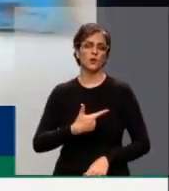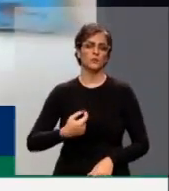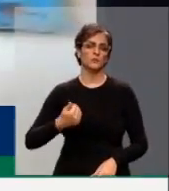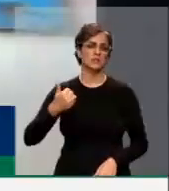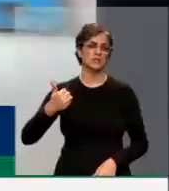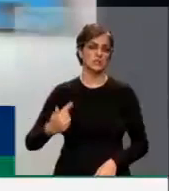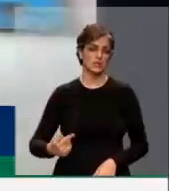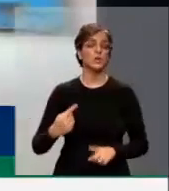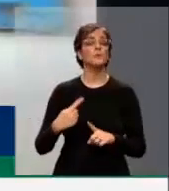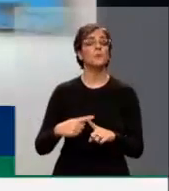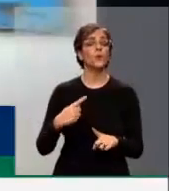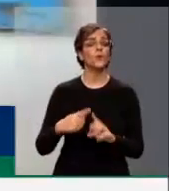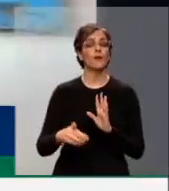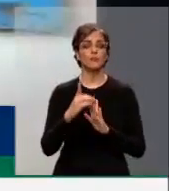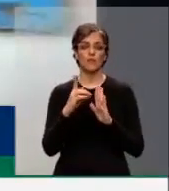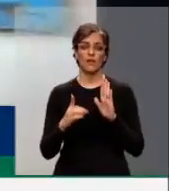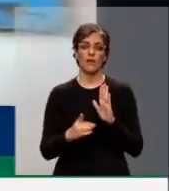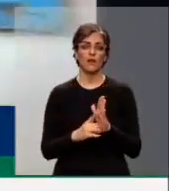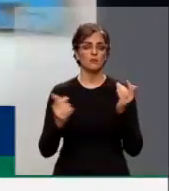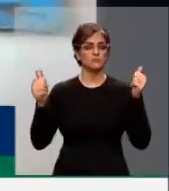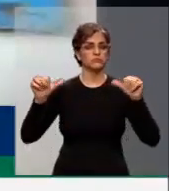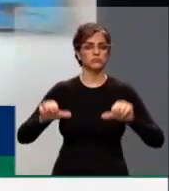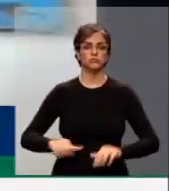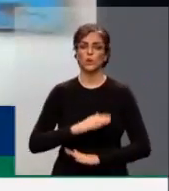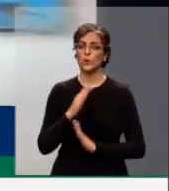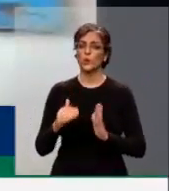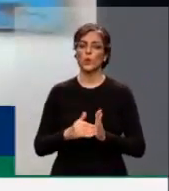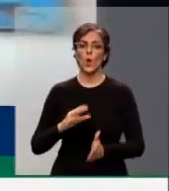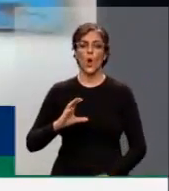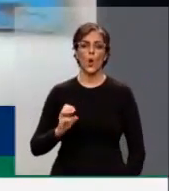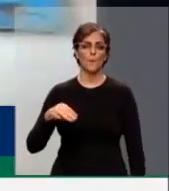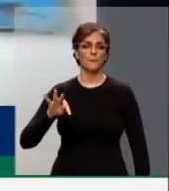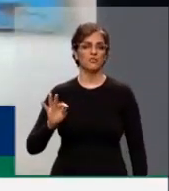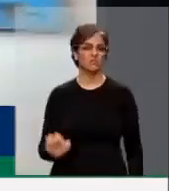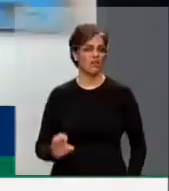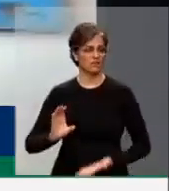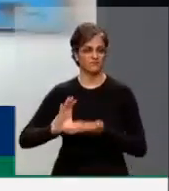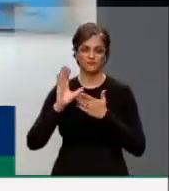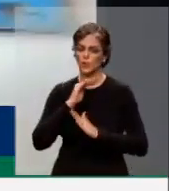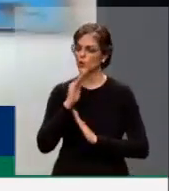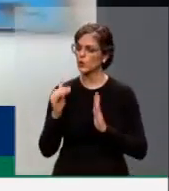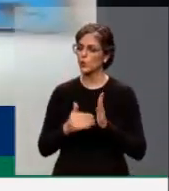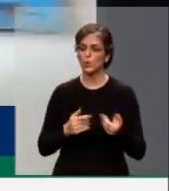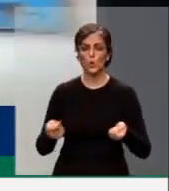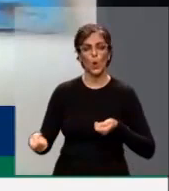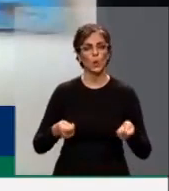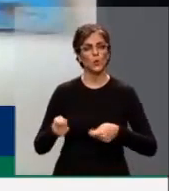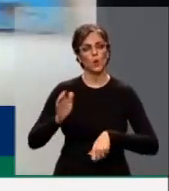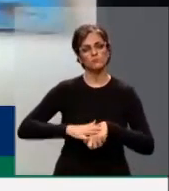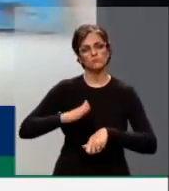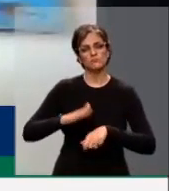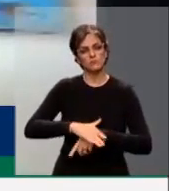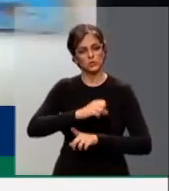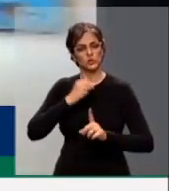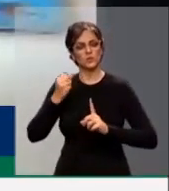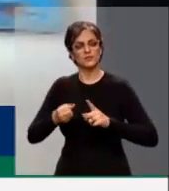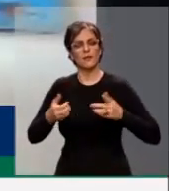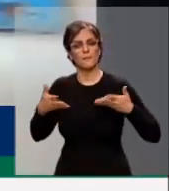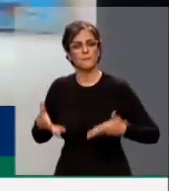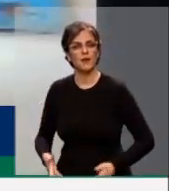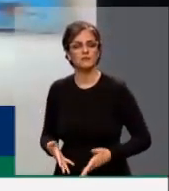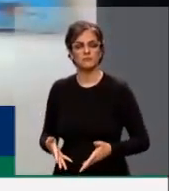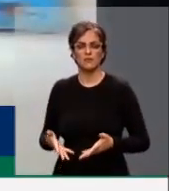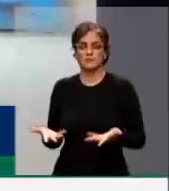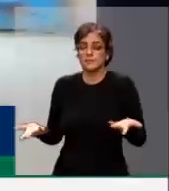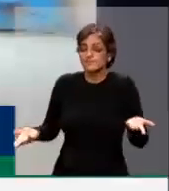quando um decreto, né, destituiu todos os comitês, todas as instâncias de controle da participação social. Isso